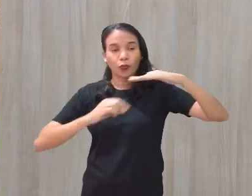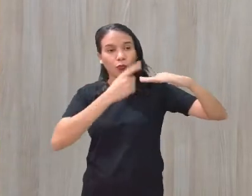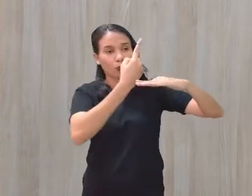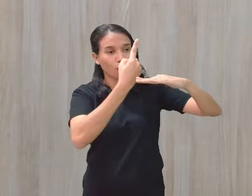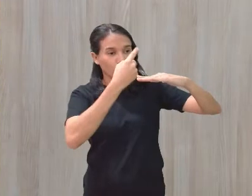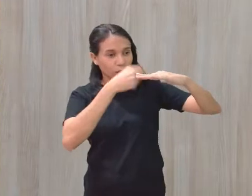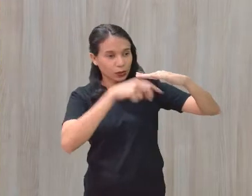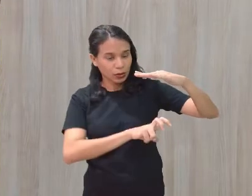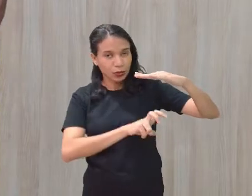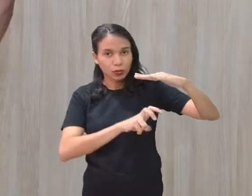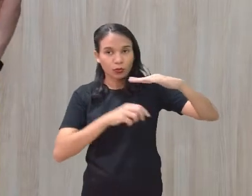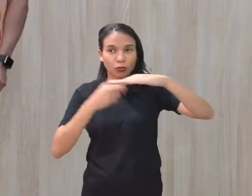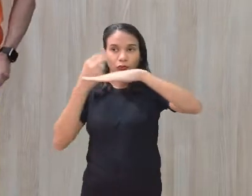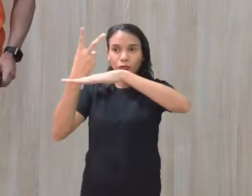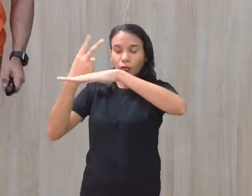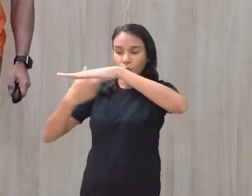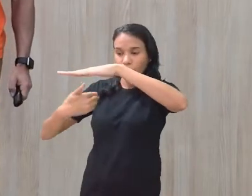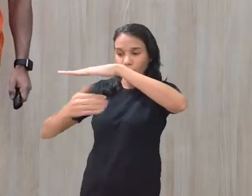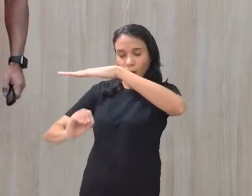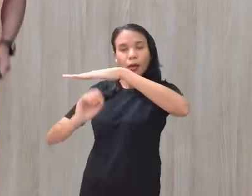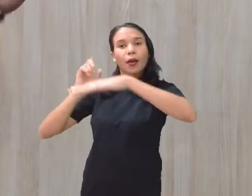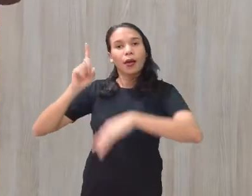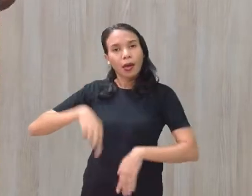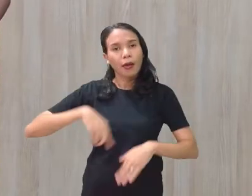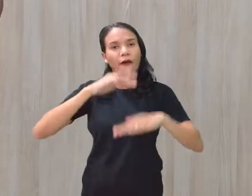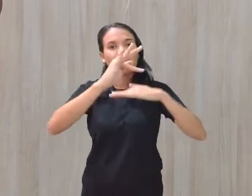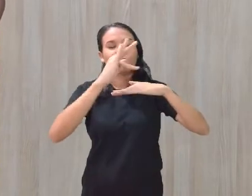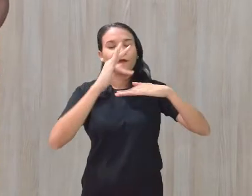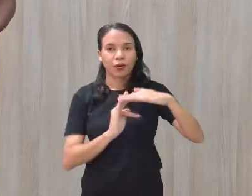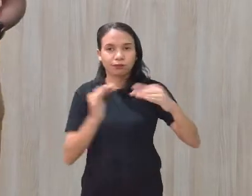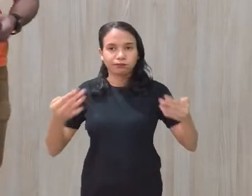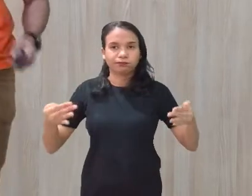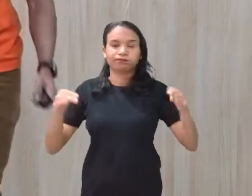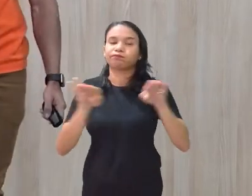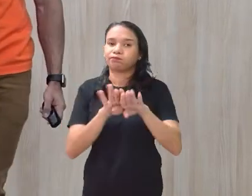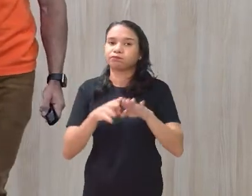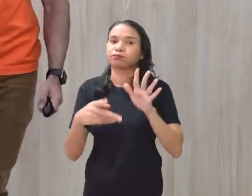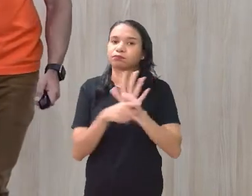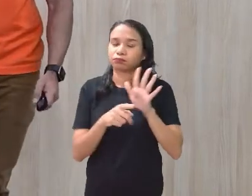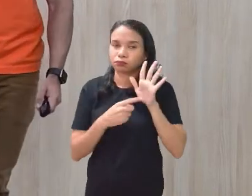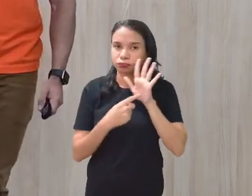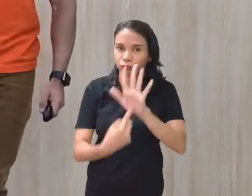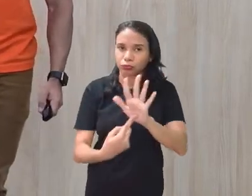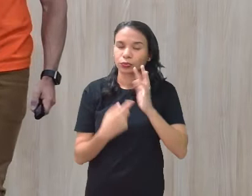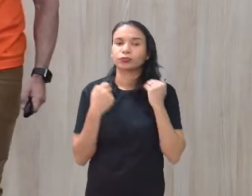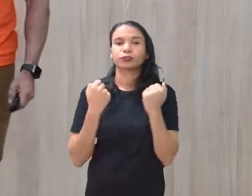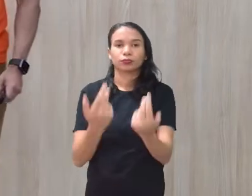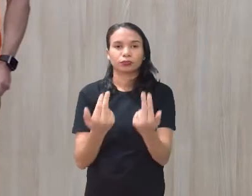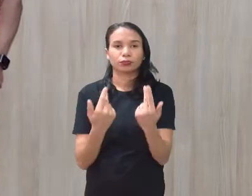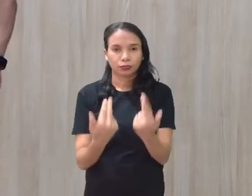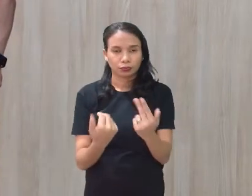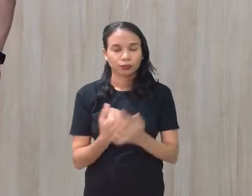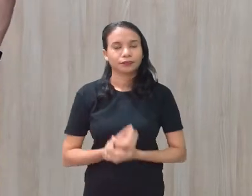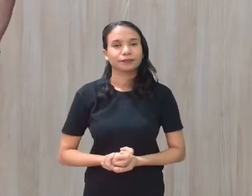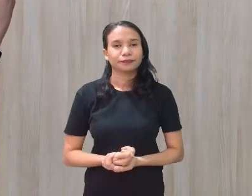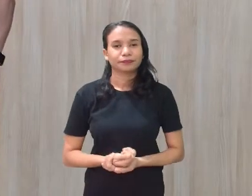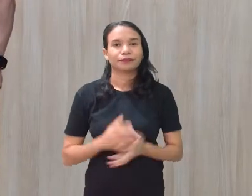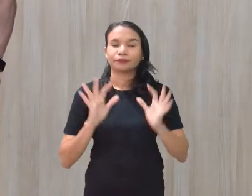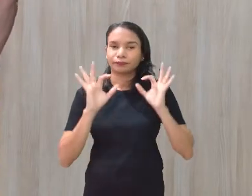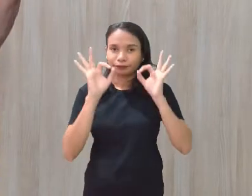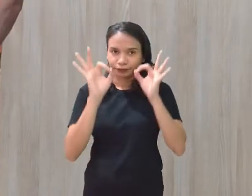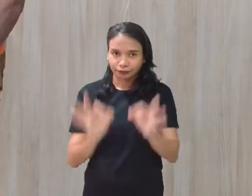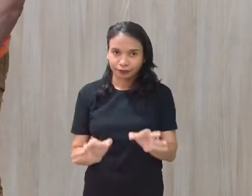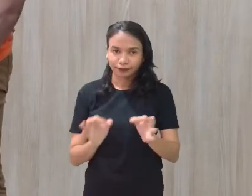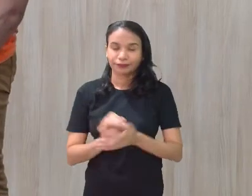1/5 e 2/10 são frações equivalentes, representam o mesmo valor,